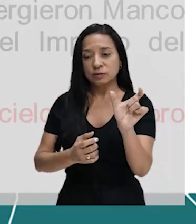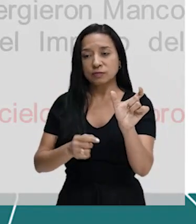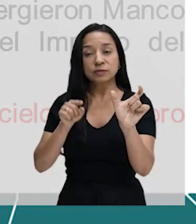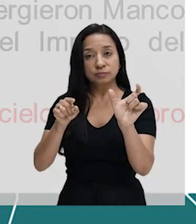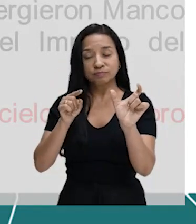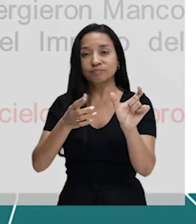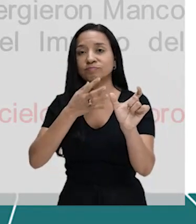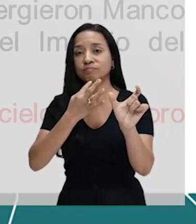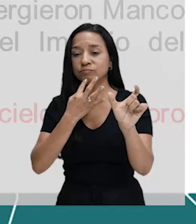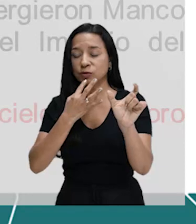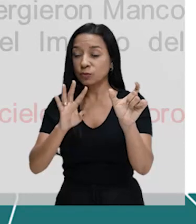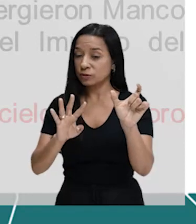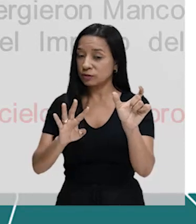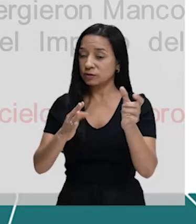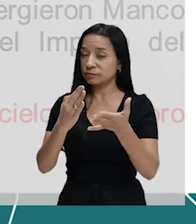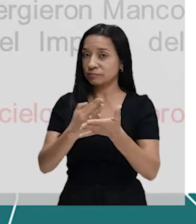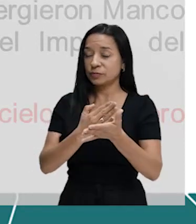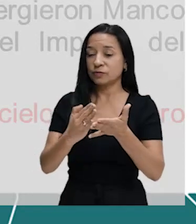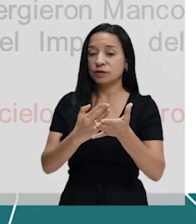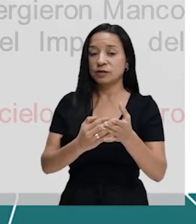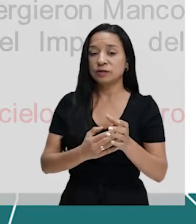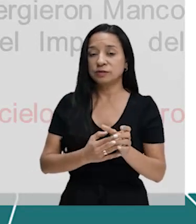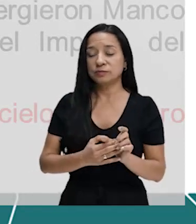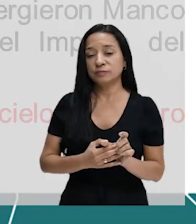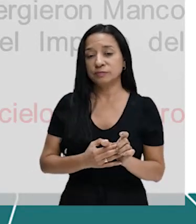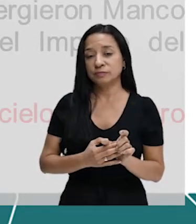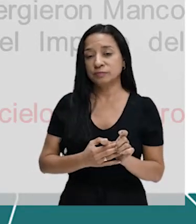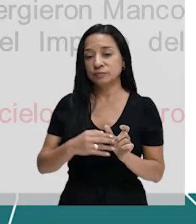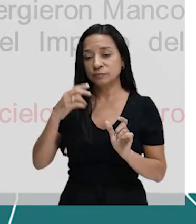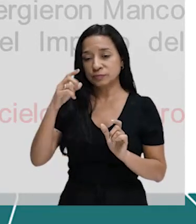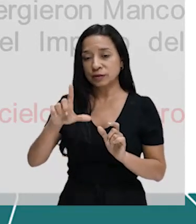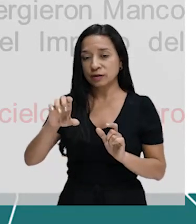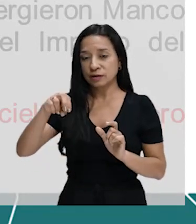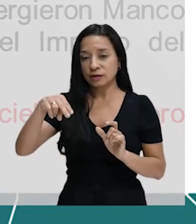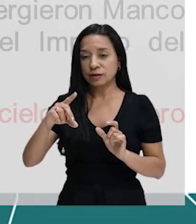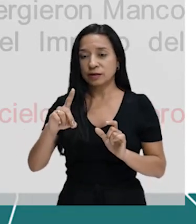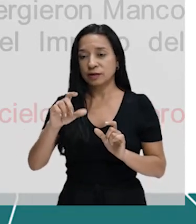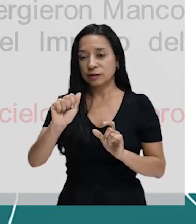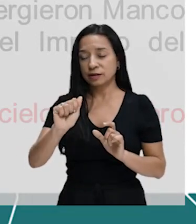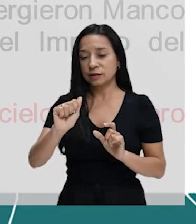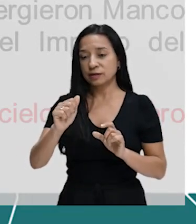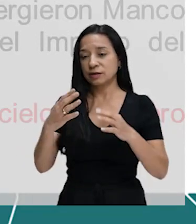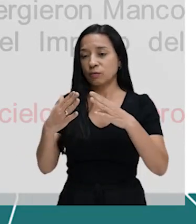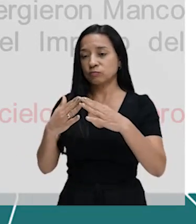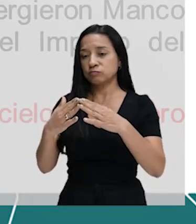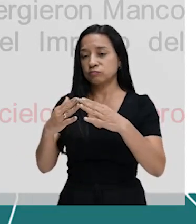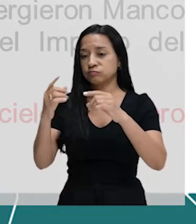conhecem. Então, legenda, que é lenda, tembló, que é templo,